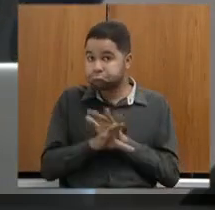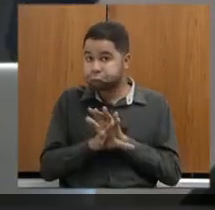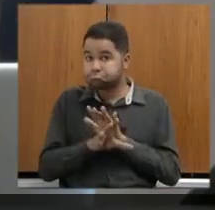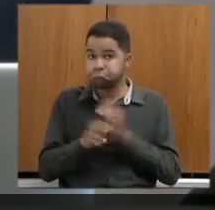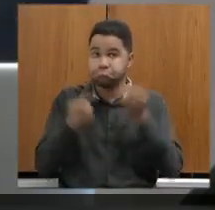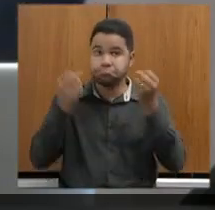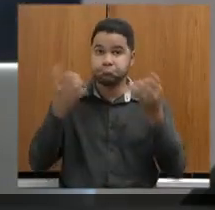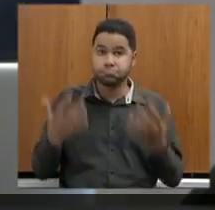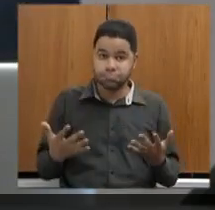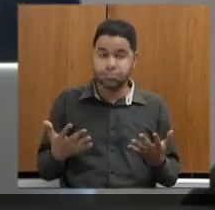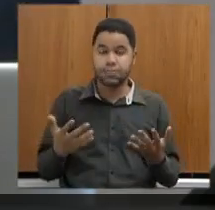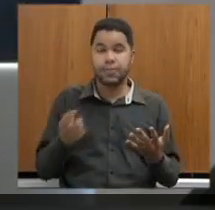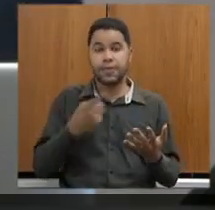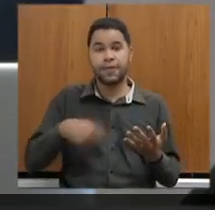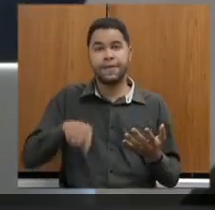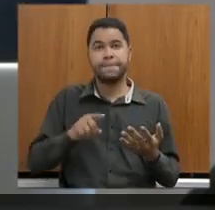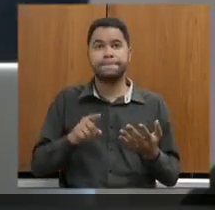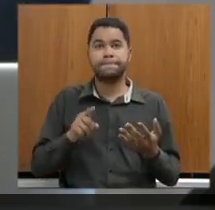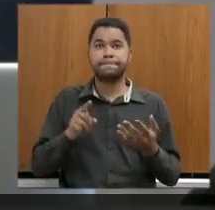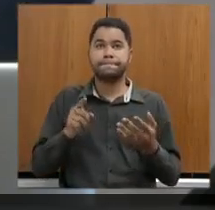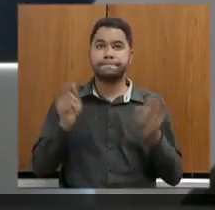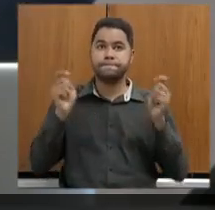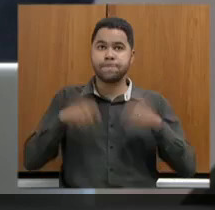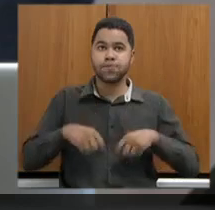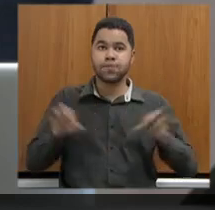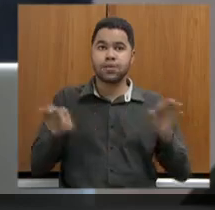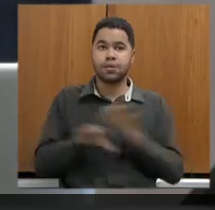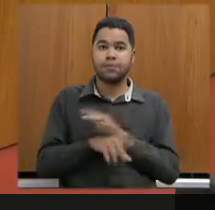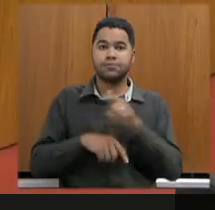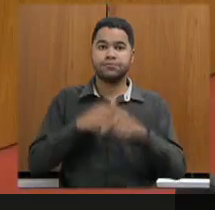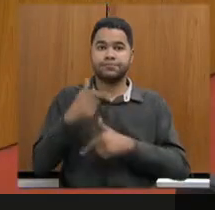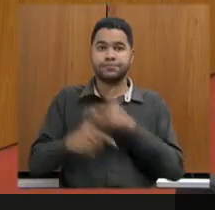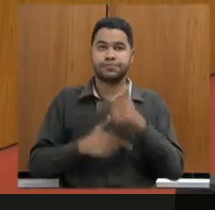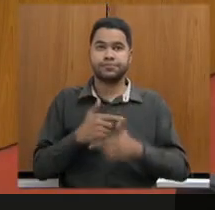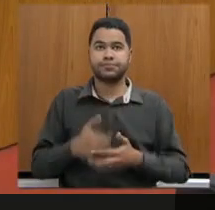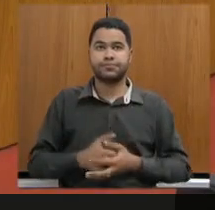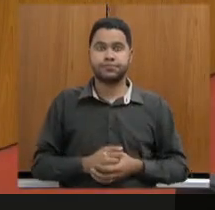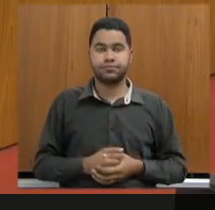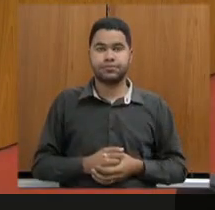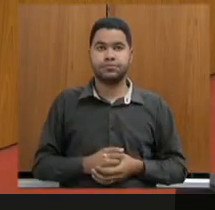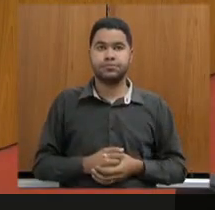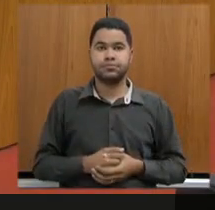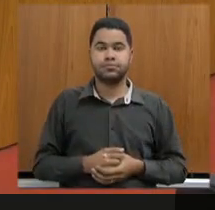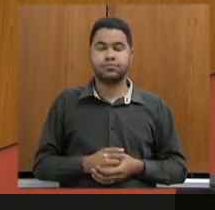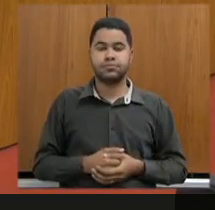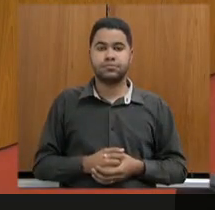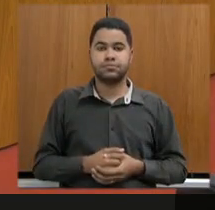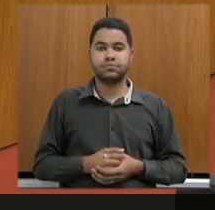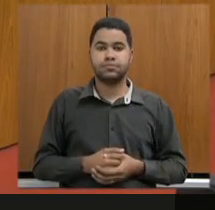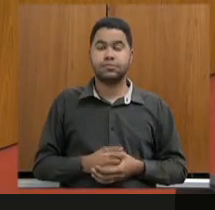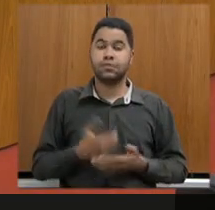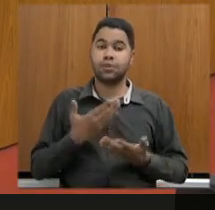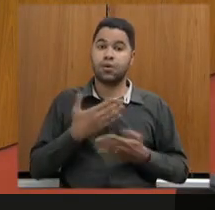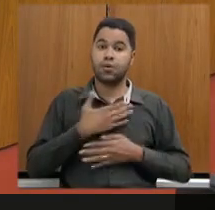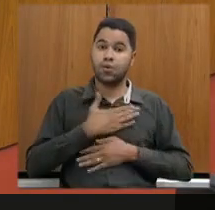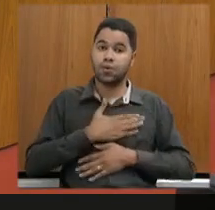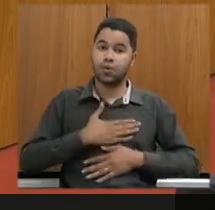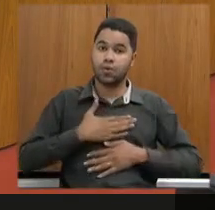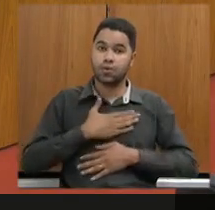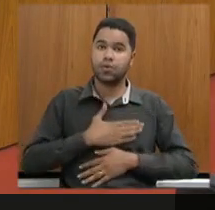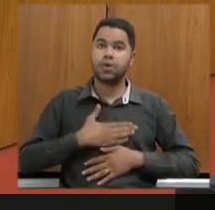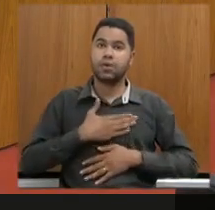final para que a gente possa encerrar os trabalhos eu gostaria de